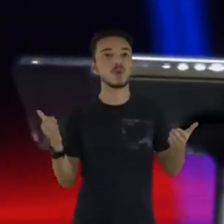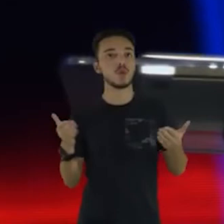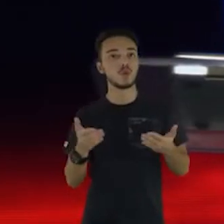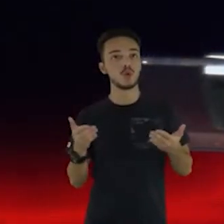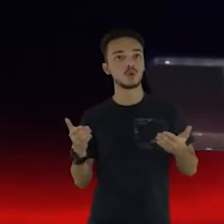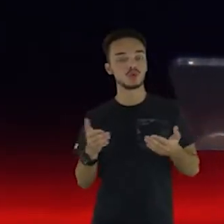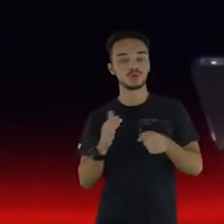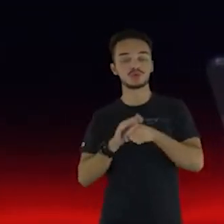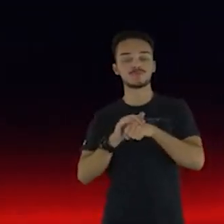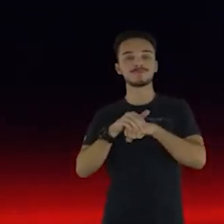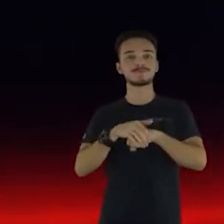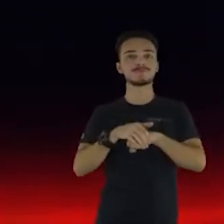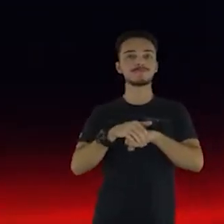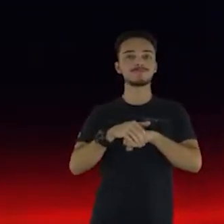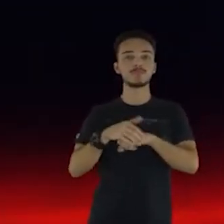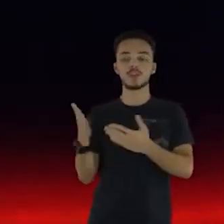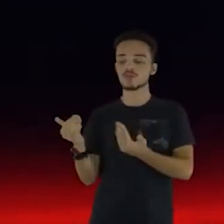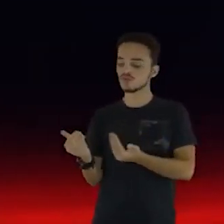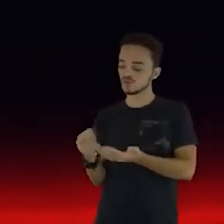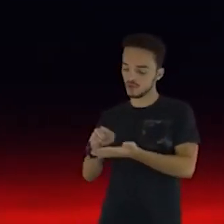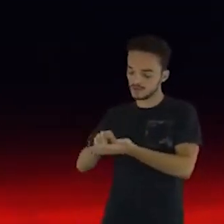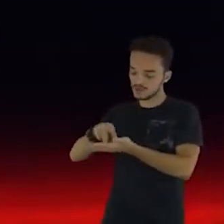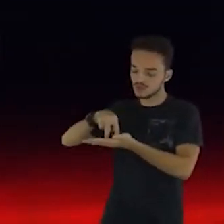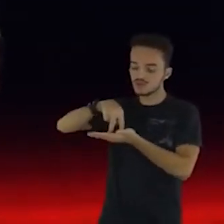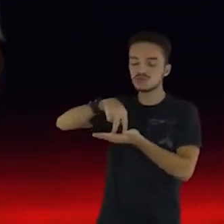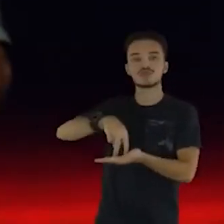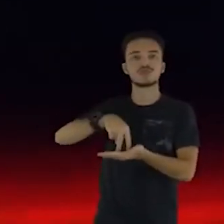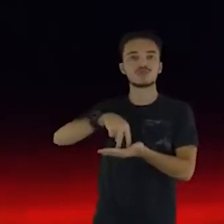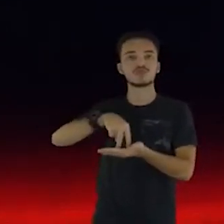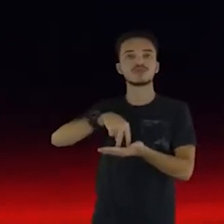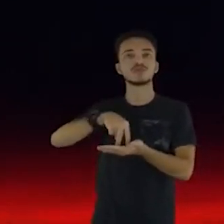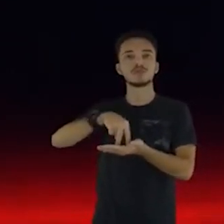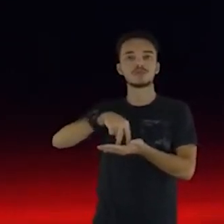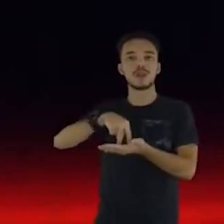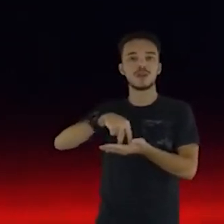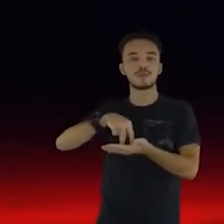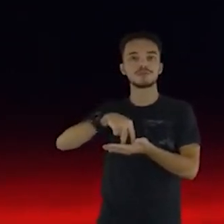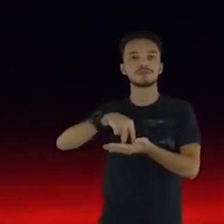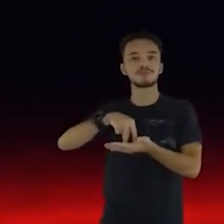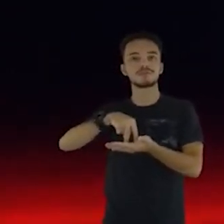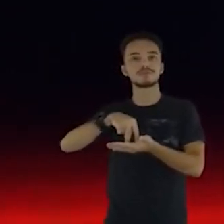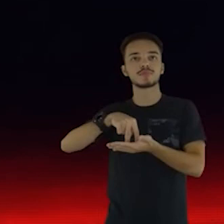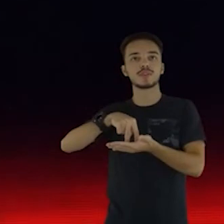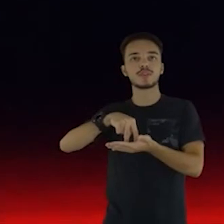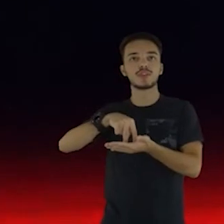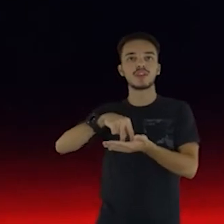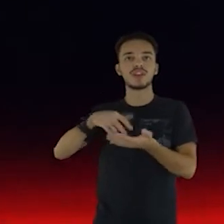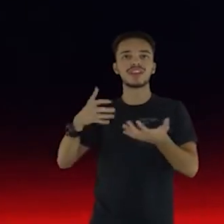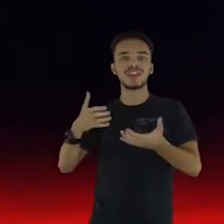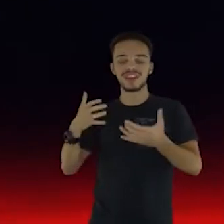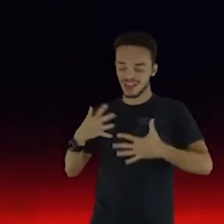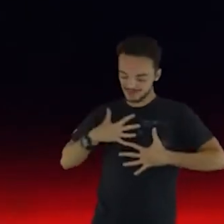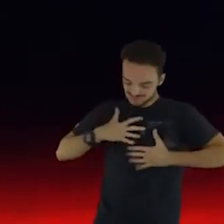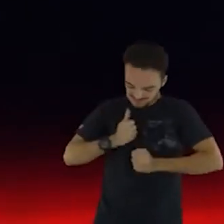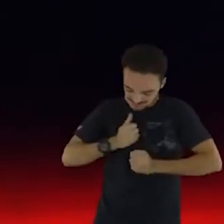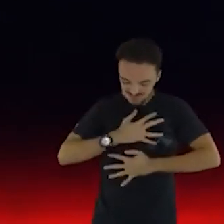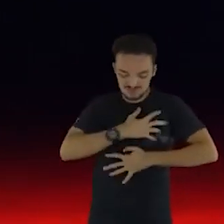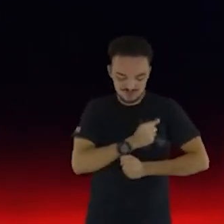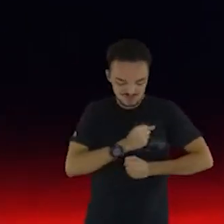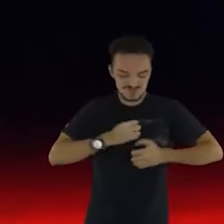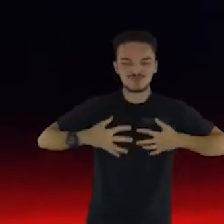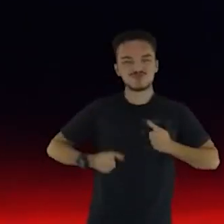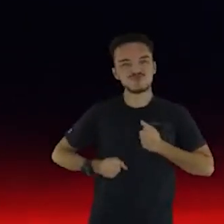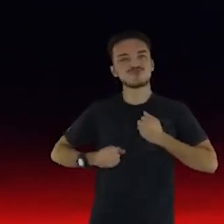Senhor, que estão entregando a Ti como barro nas Tuas mãos, para serem moldados,